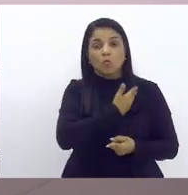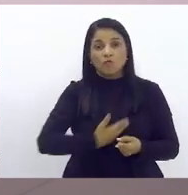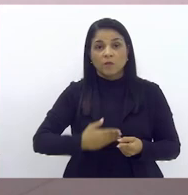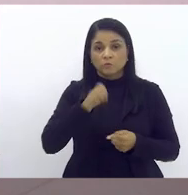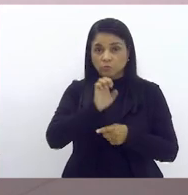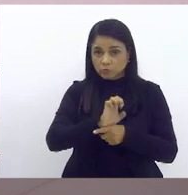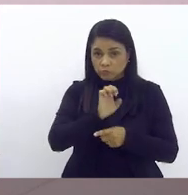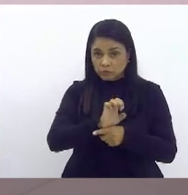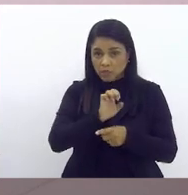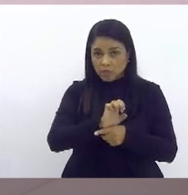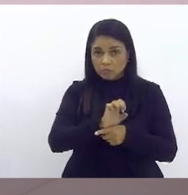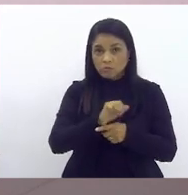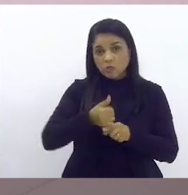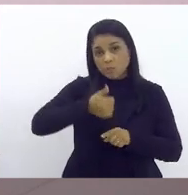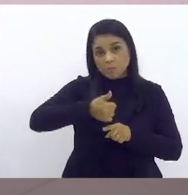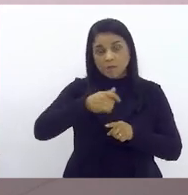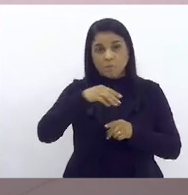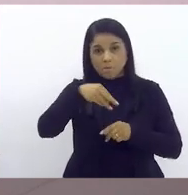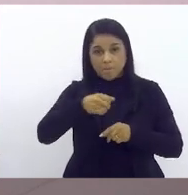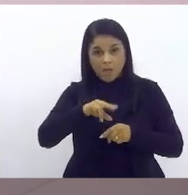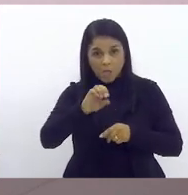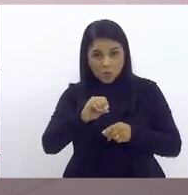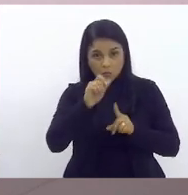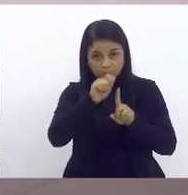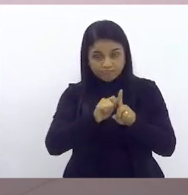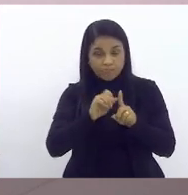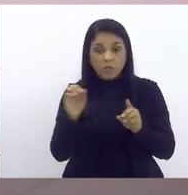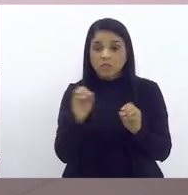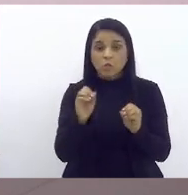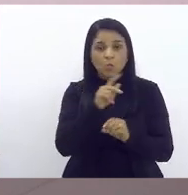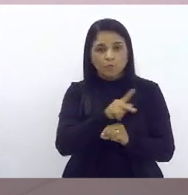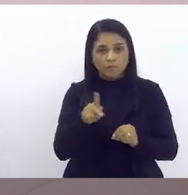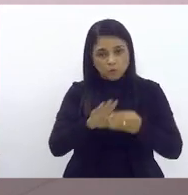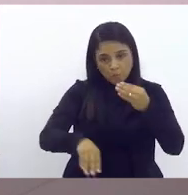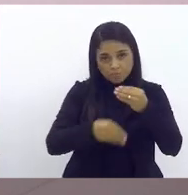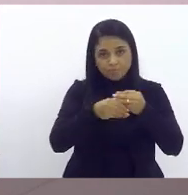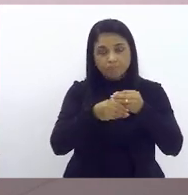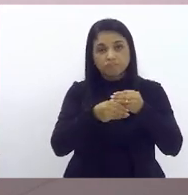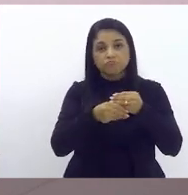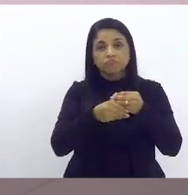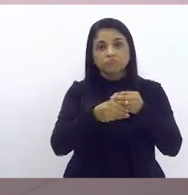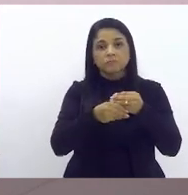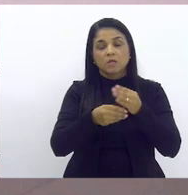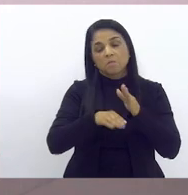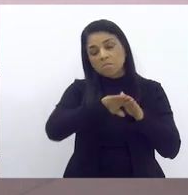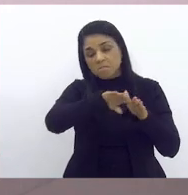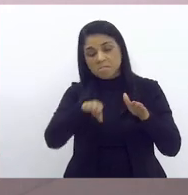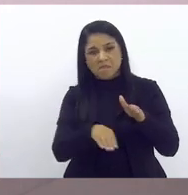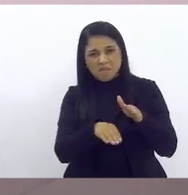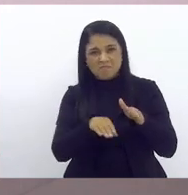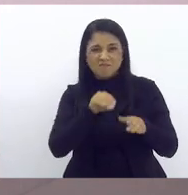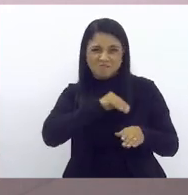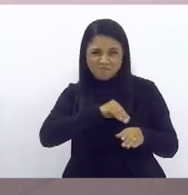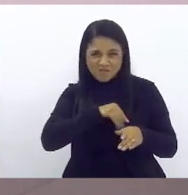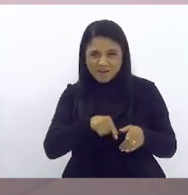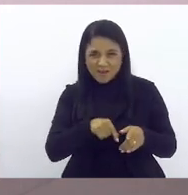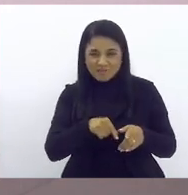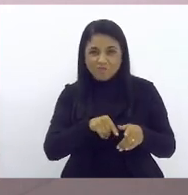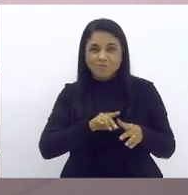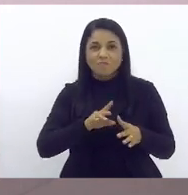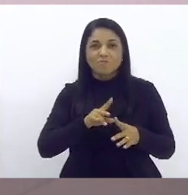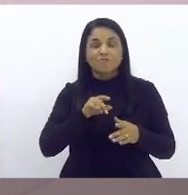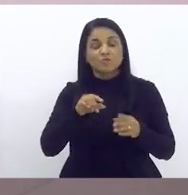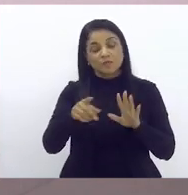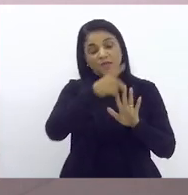Estado, desde 1º de maio, nenhum professor recebe o vencimento base inferior ao estipulado ao piso nacional, por força